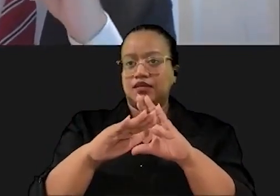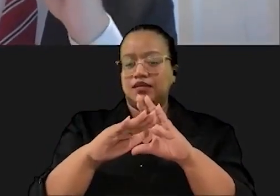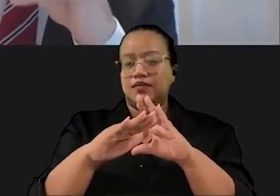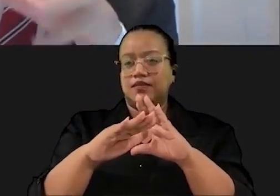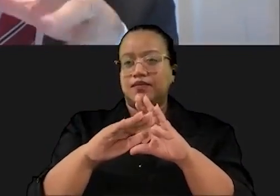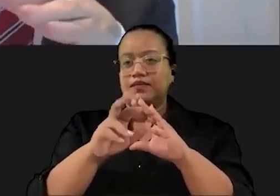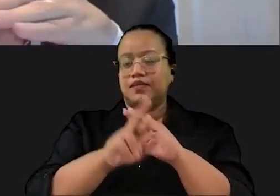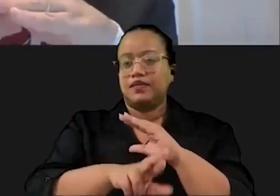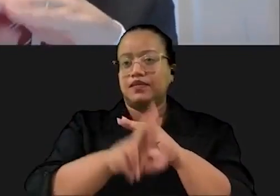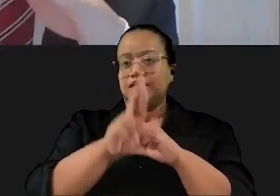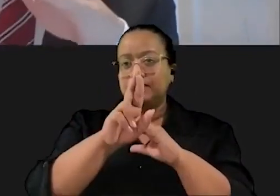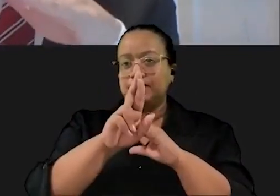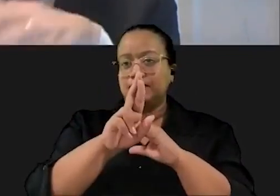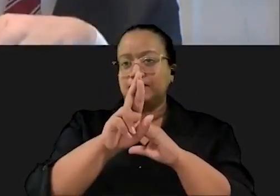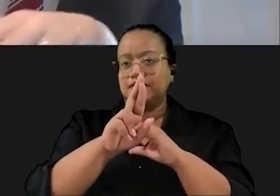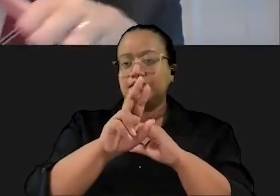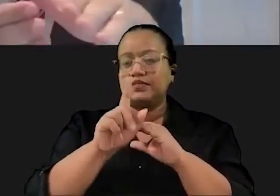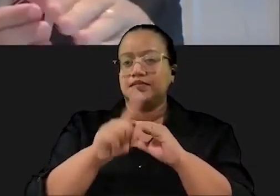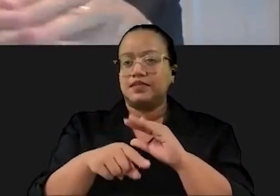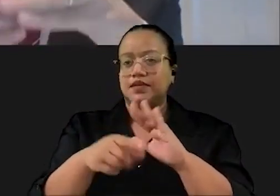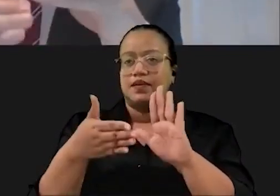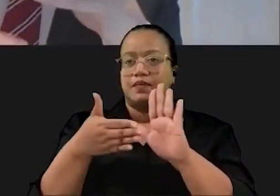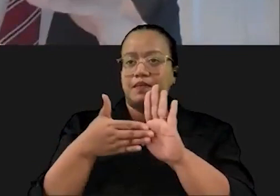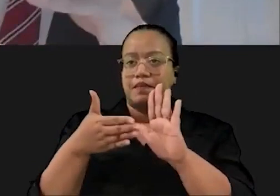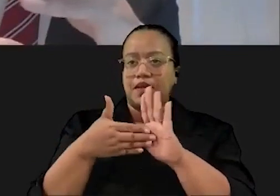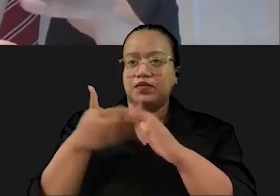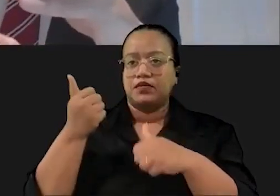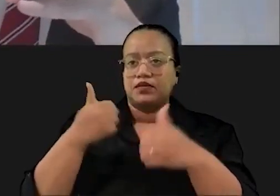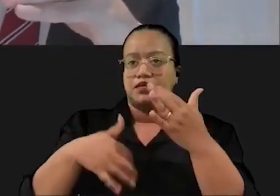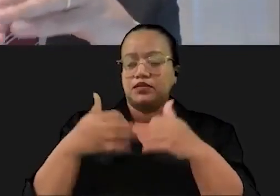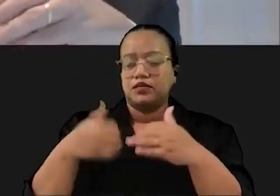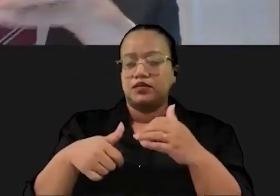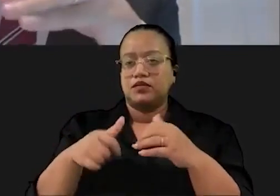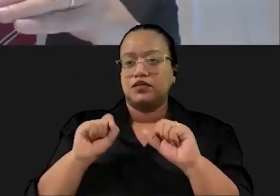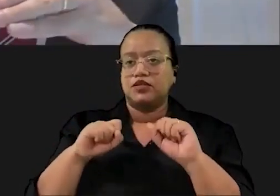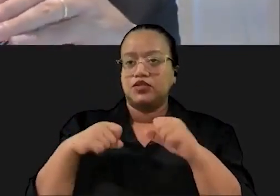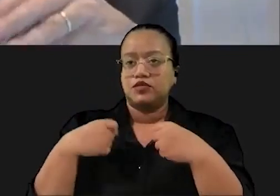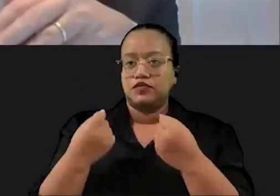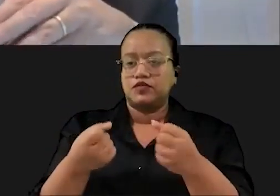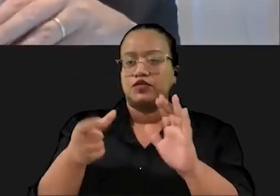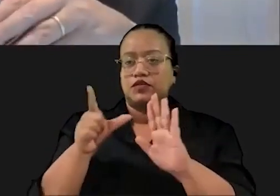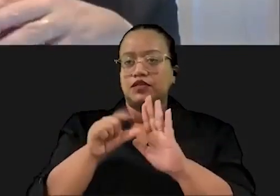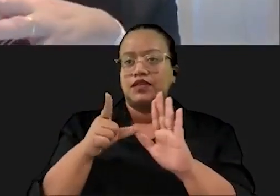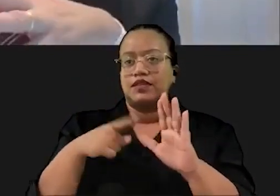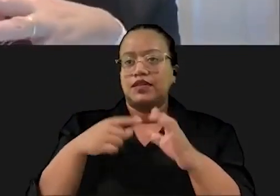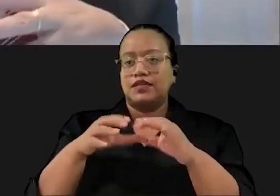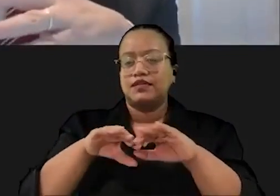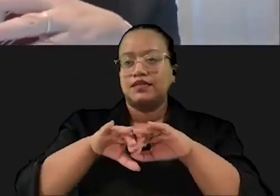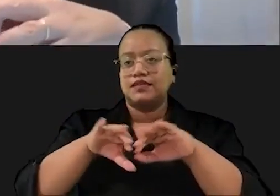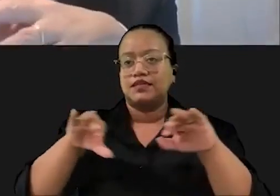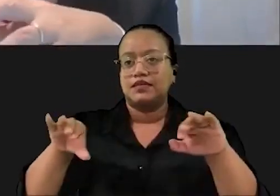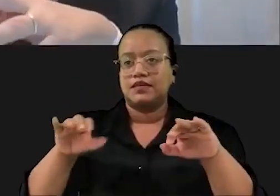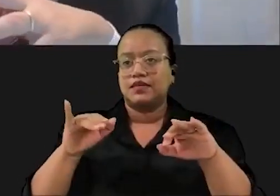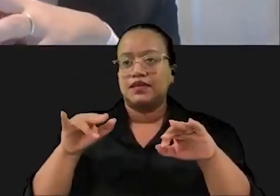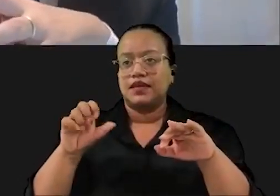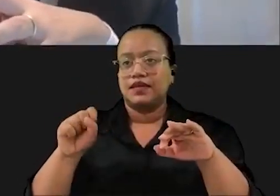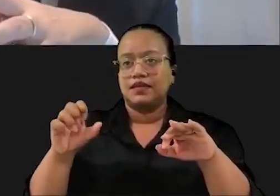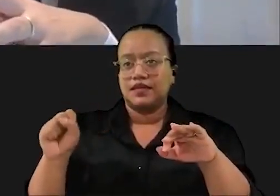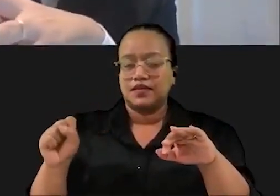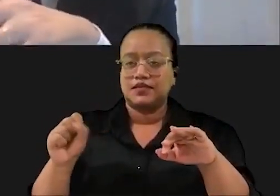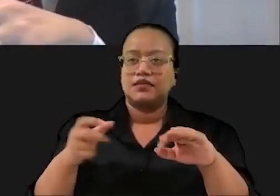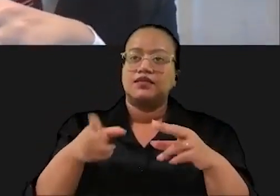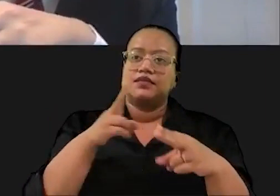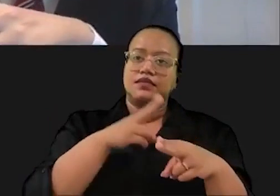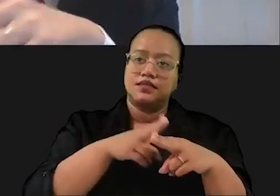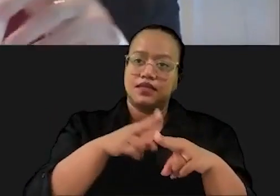julgamento. Houve uma separação daquilo que era INSS da Caixa, já naturalmente já houve abreviou,